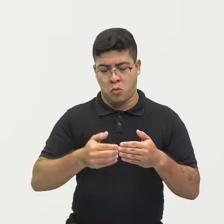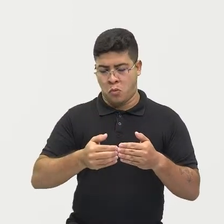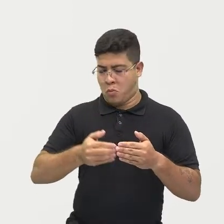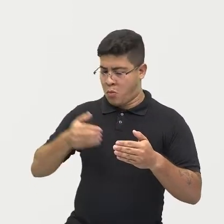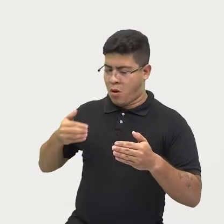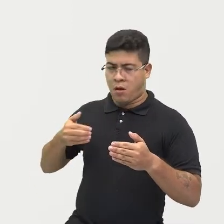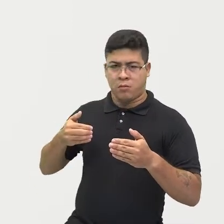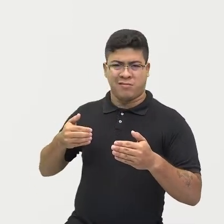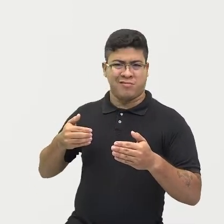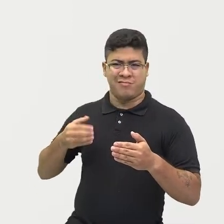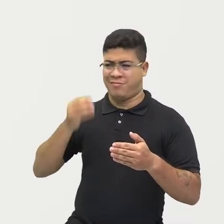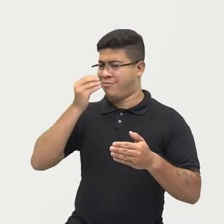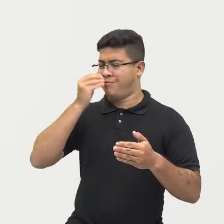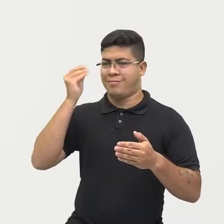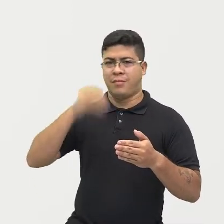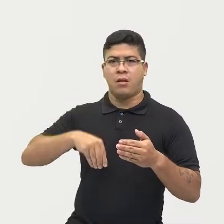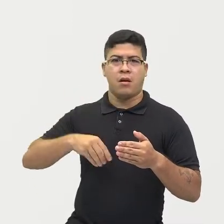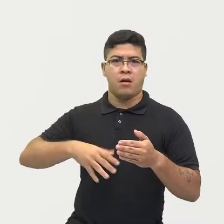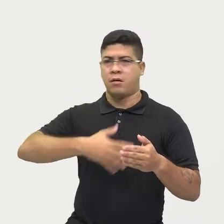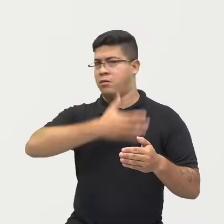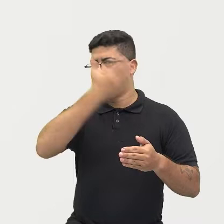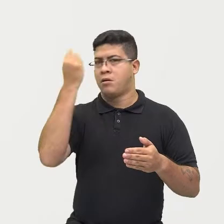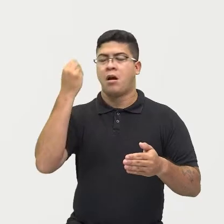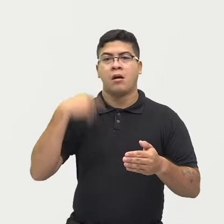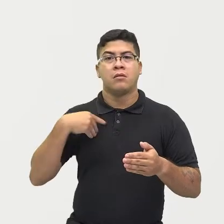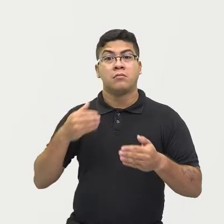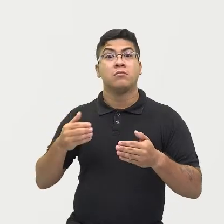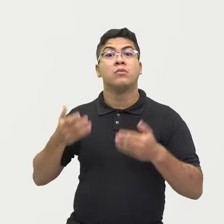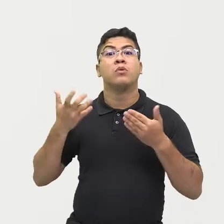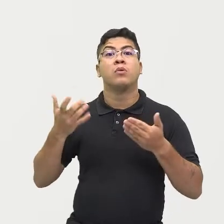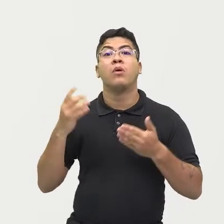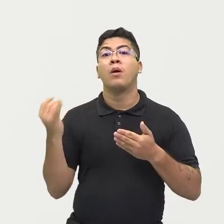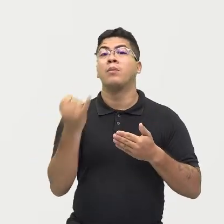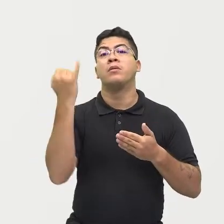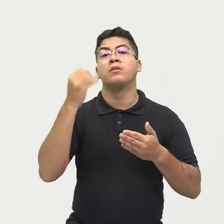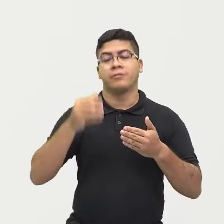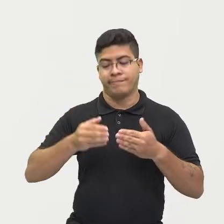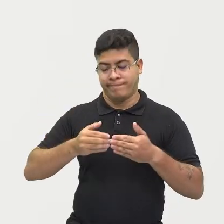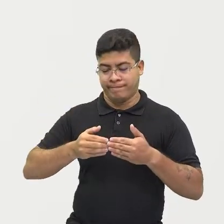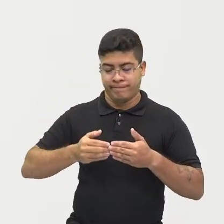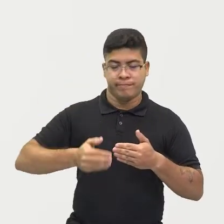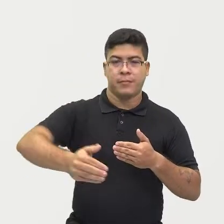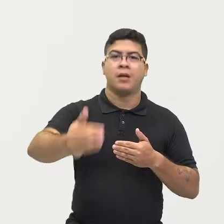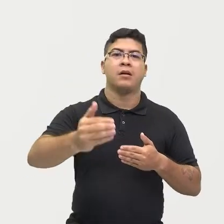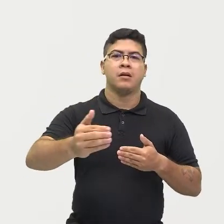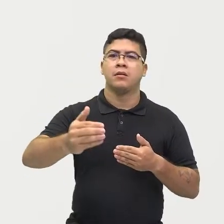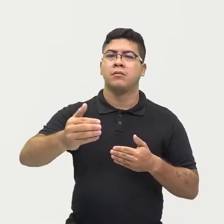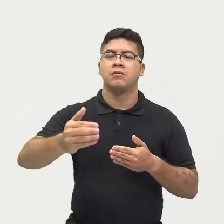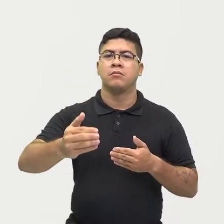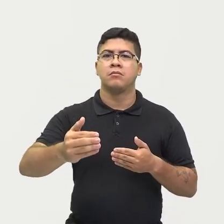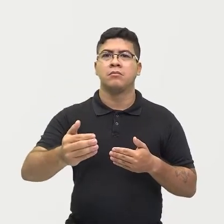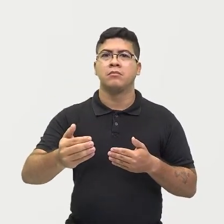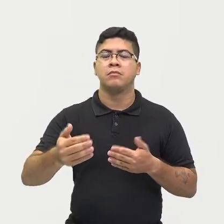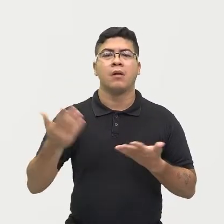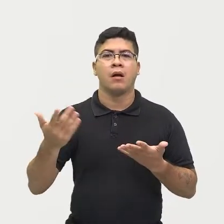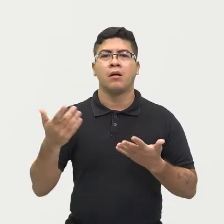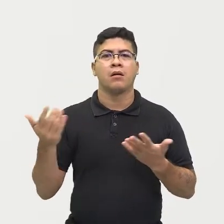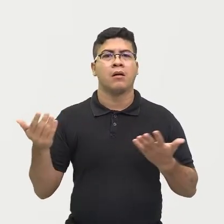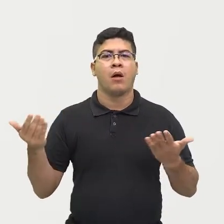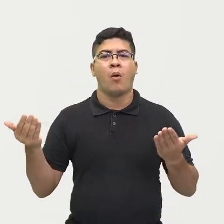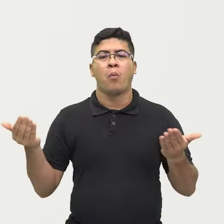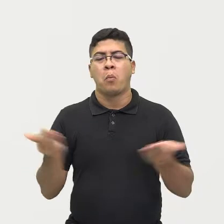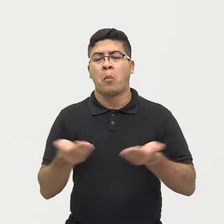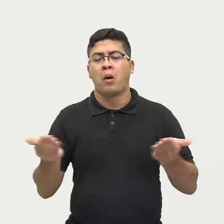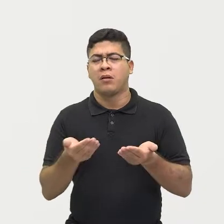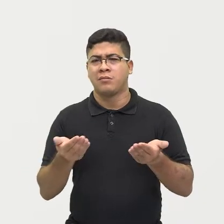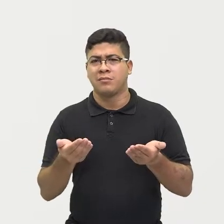cultura greco-latina. Então há essa preocupação. Eles não estão preocupados nem com o passado e nem com o presente, é